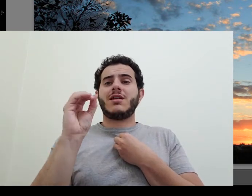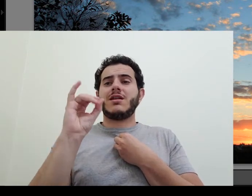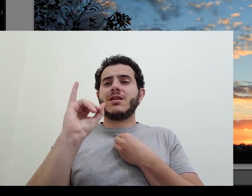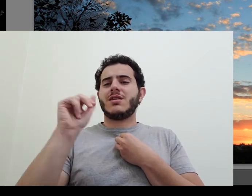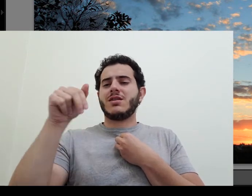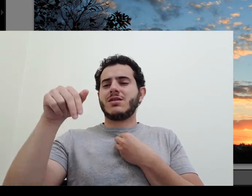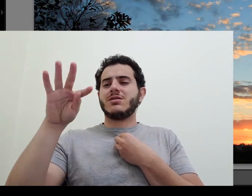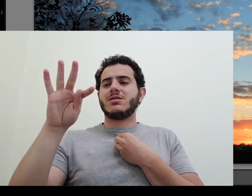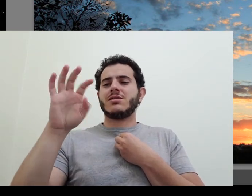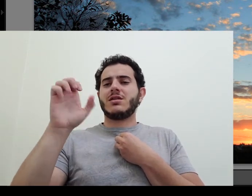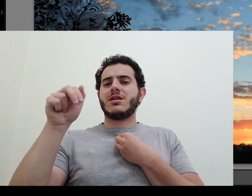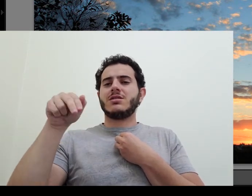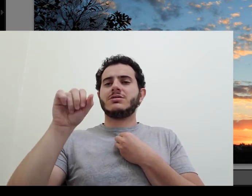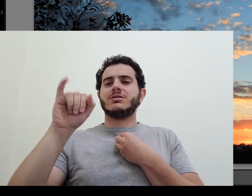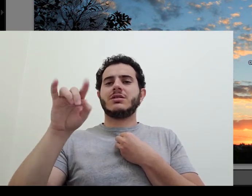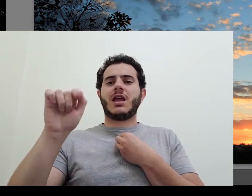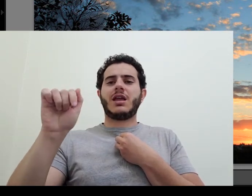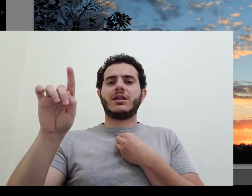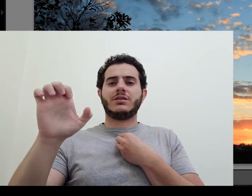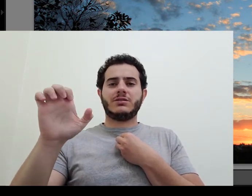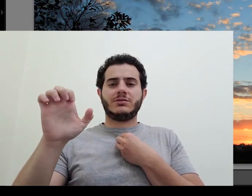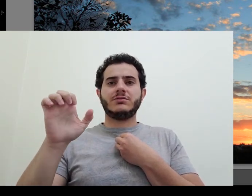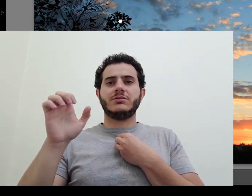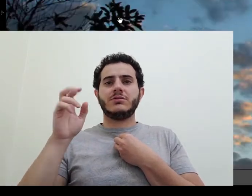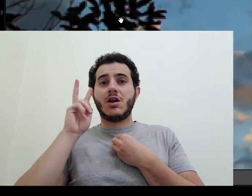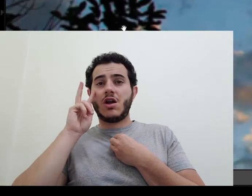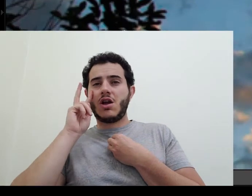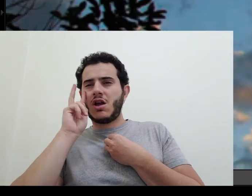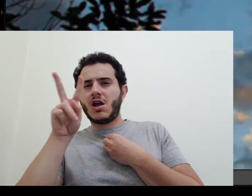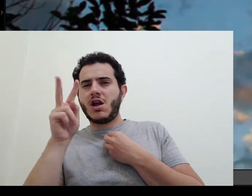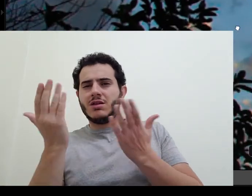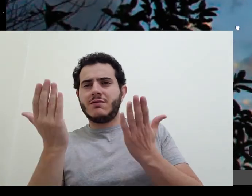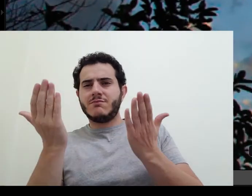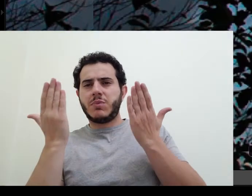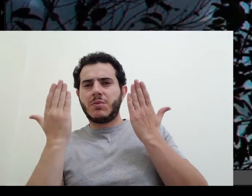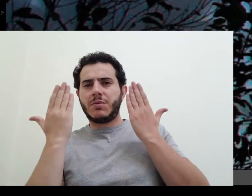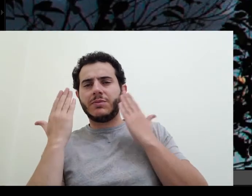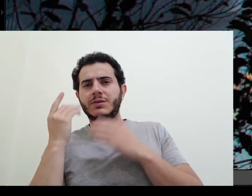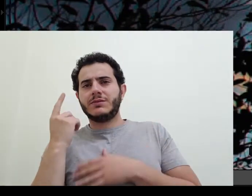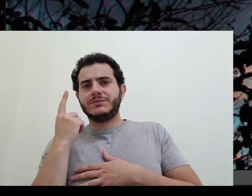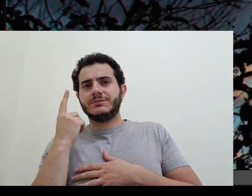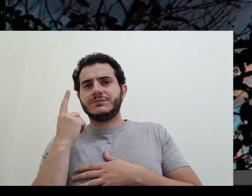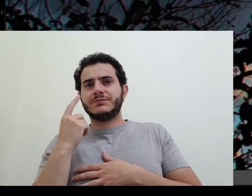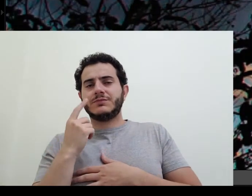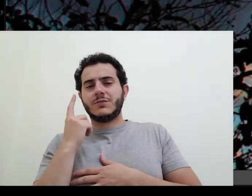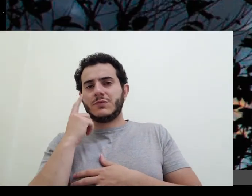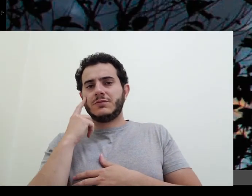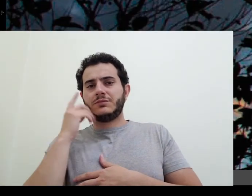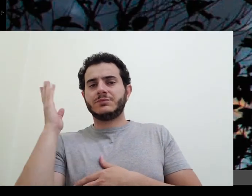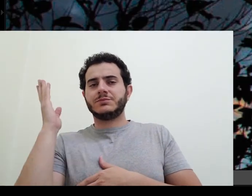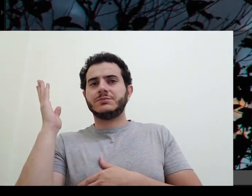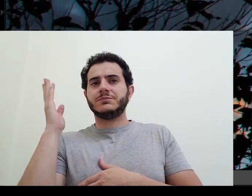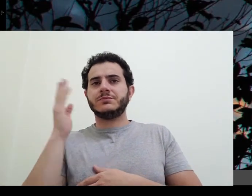Se você tem um arquivo zerado do Lightroom, eu vou dar um zoom aqui na